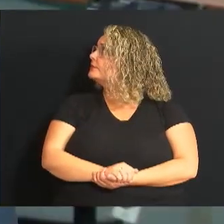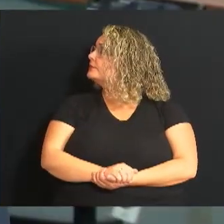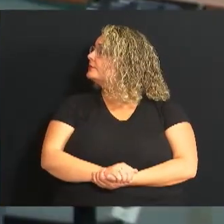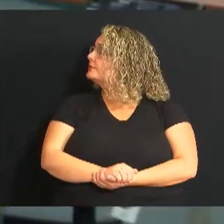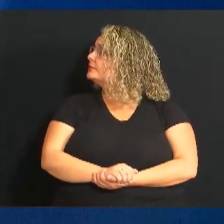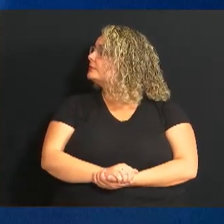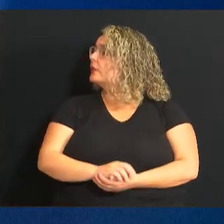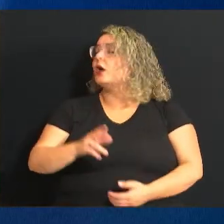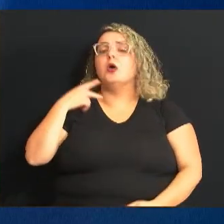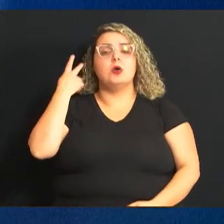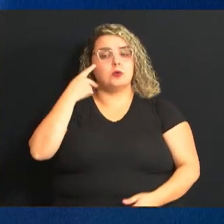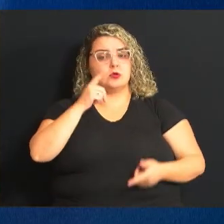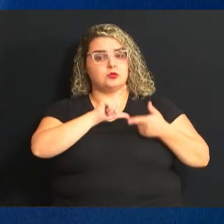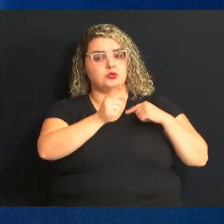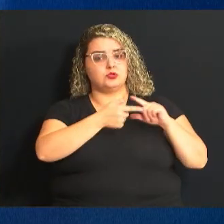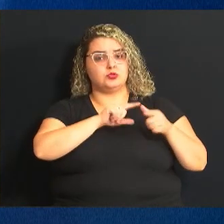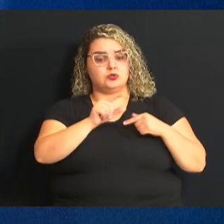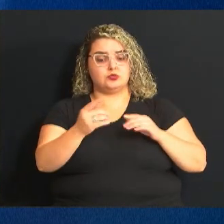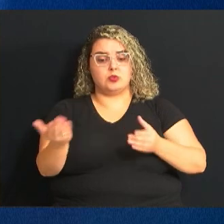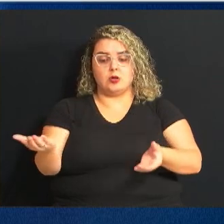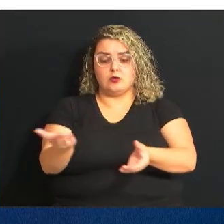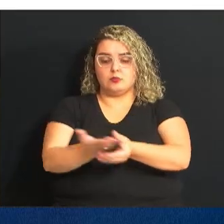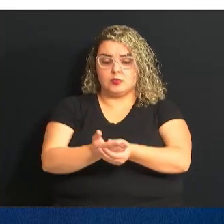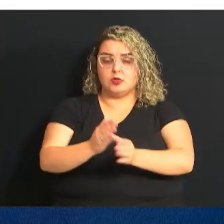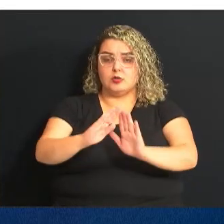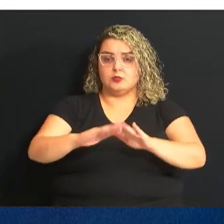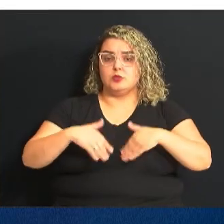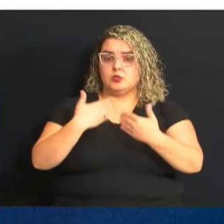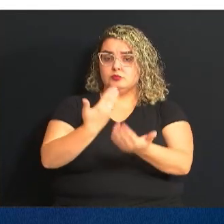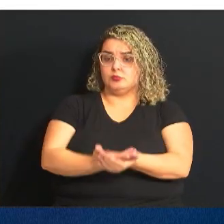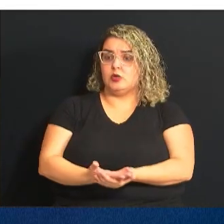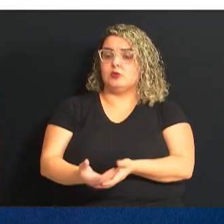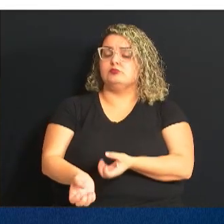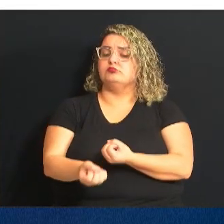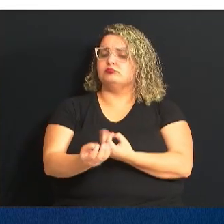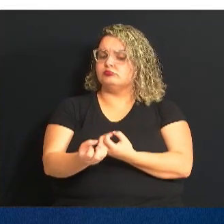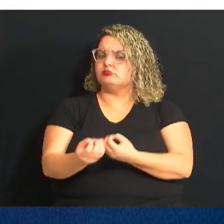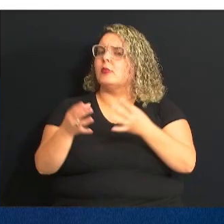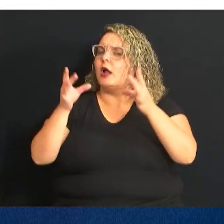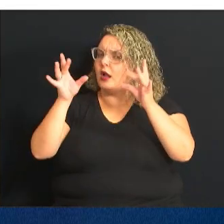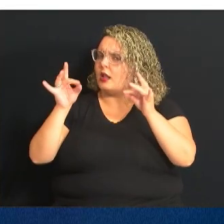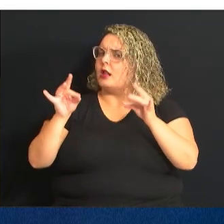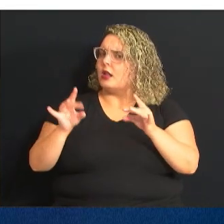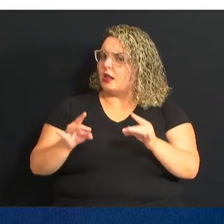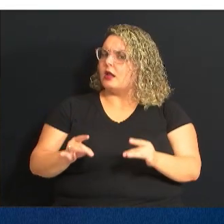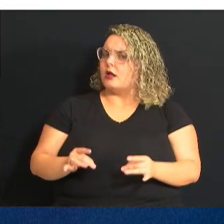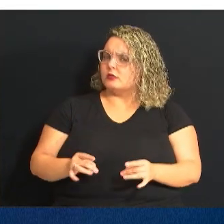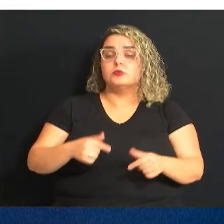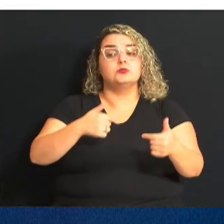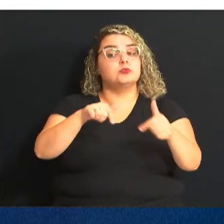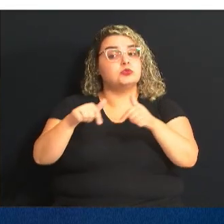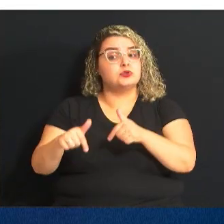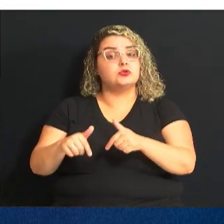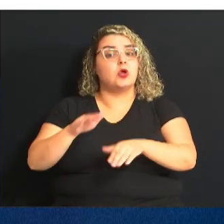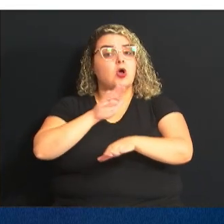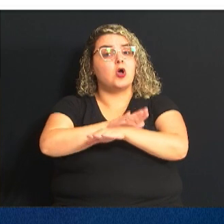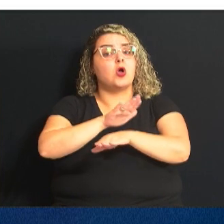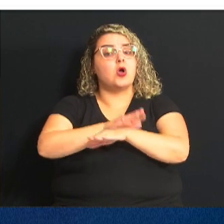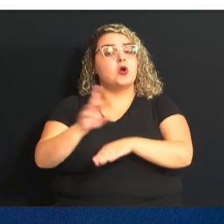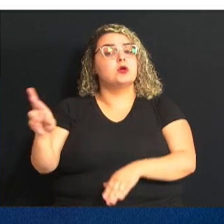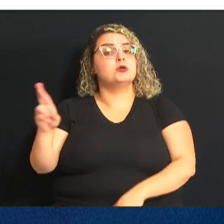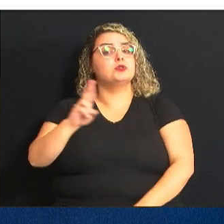tempo, infelizmente. Existem muitas cidades menor que Campinas e que as aprovações são feitas com muita rapidez. Eu dou um exemplo de Ribeirão